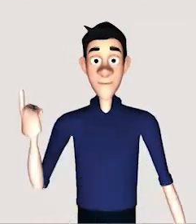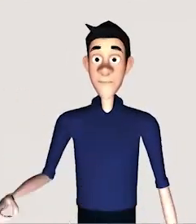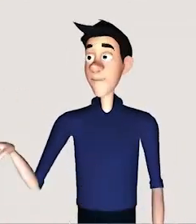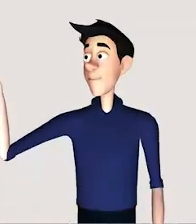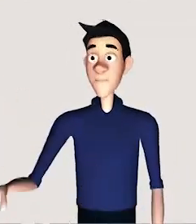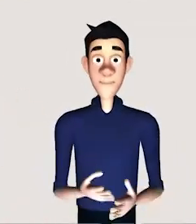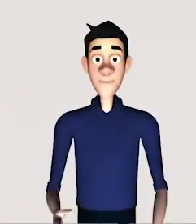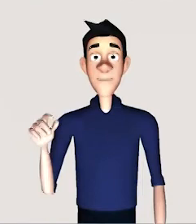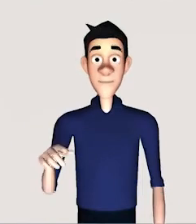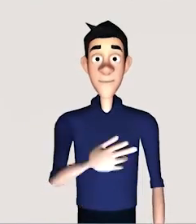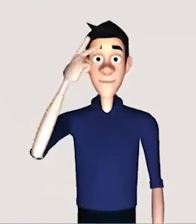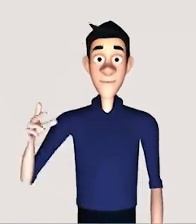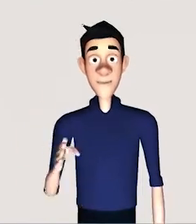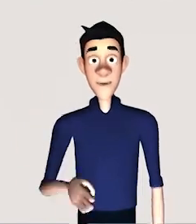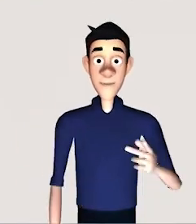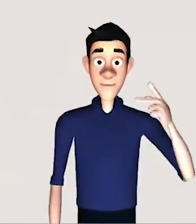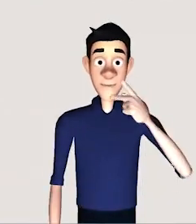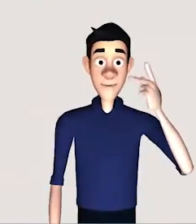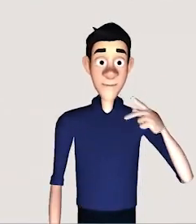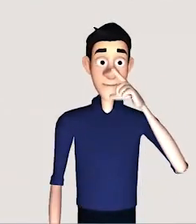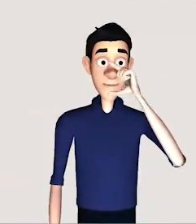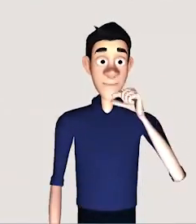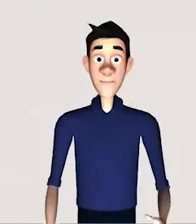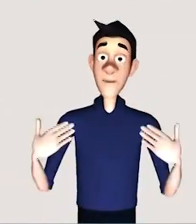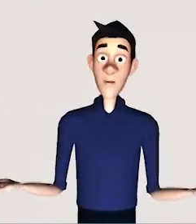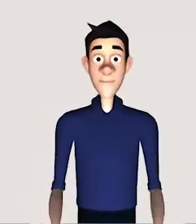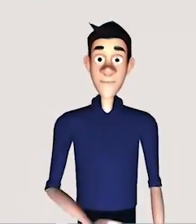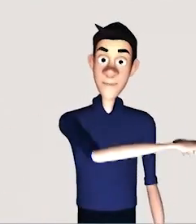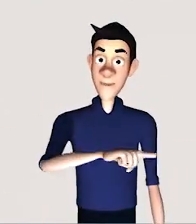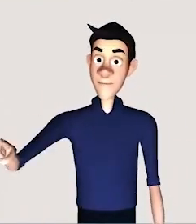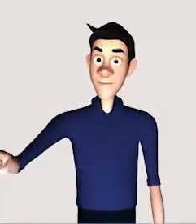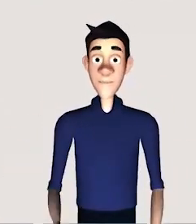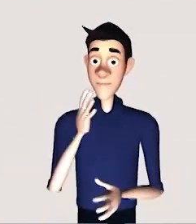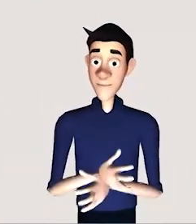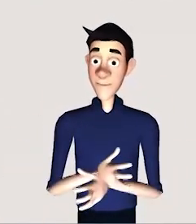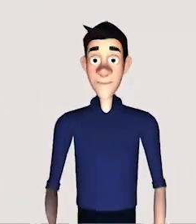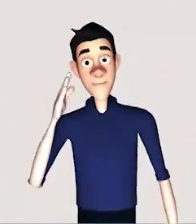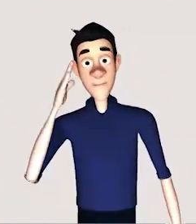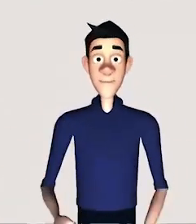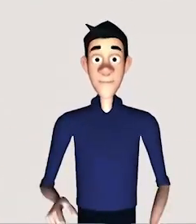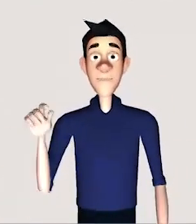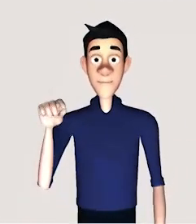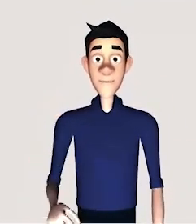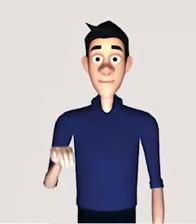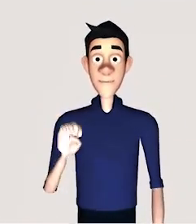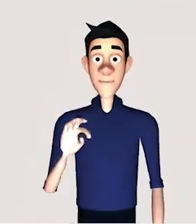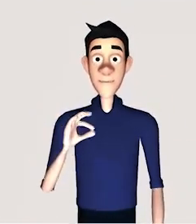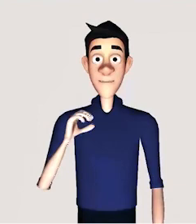casadas, estão juntas para a gente chegar ao objetivo final, que é a realização do estudo.